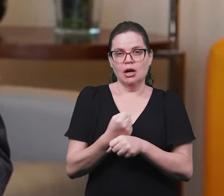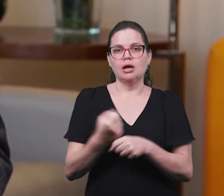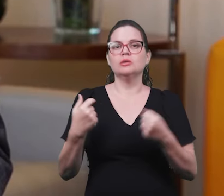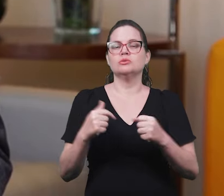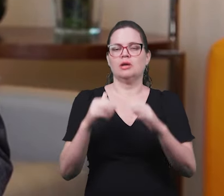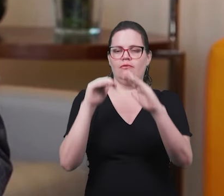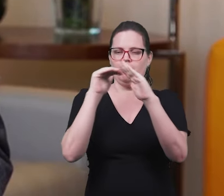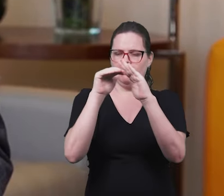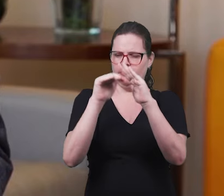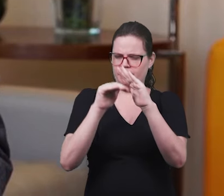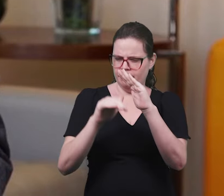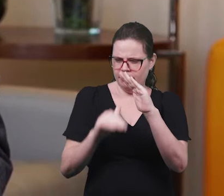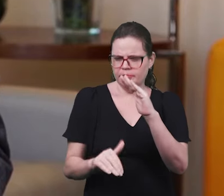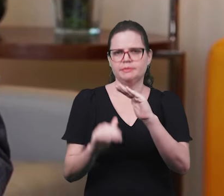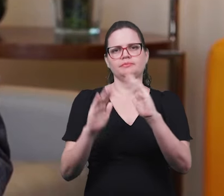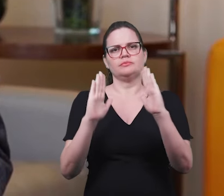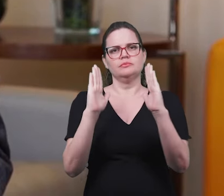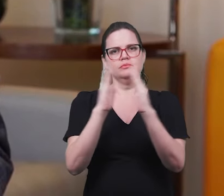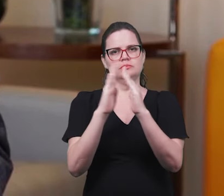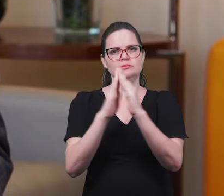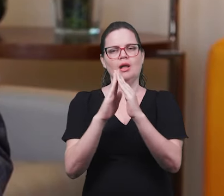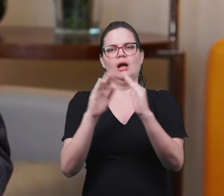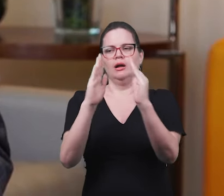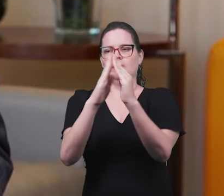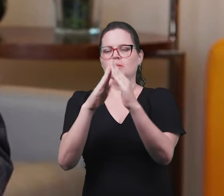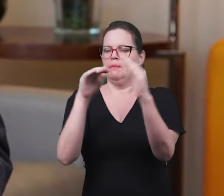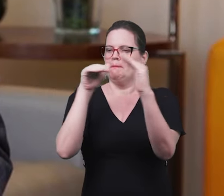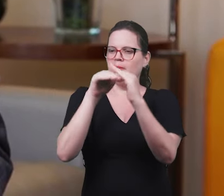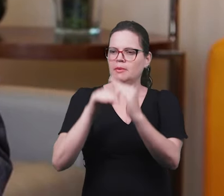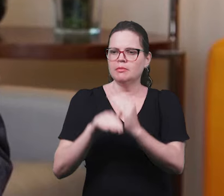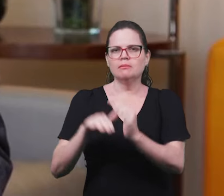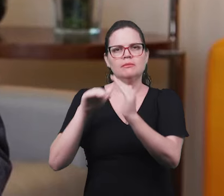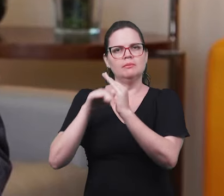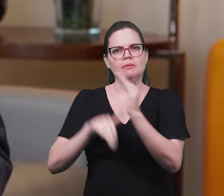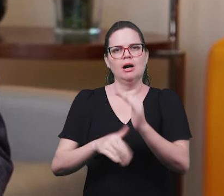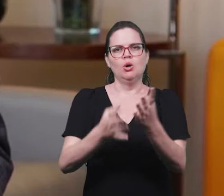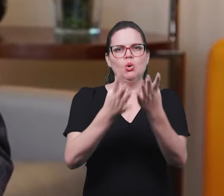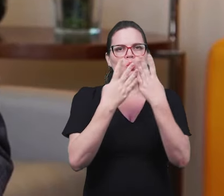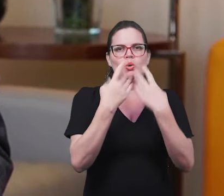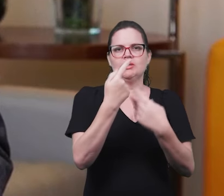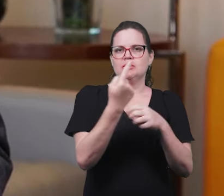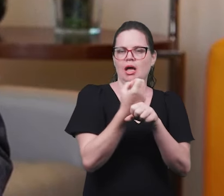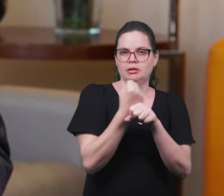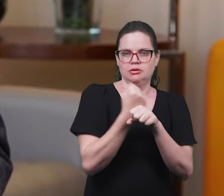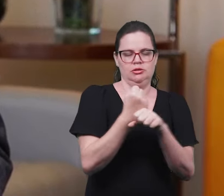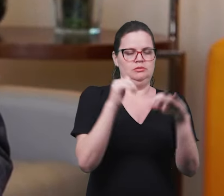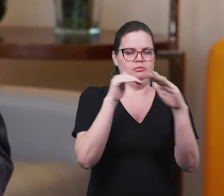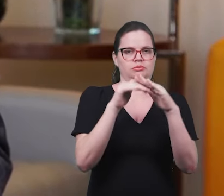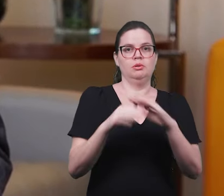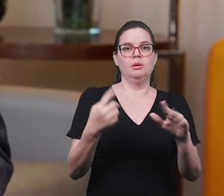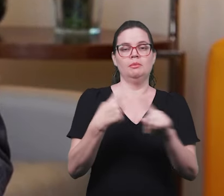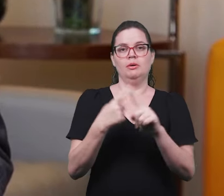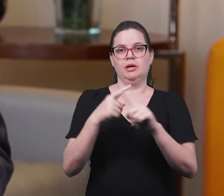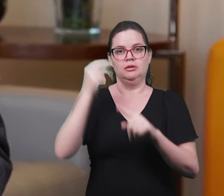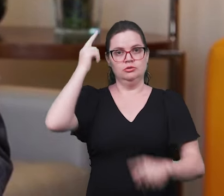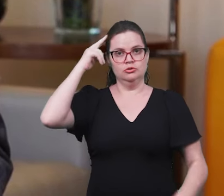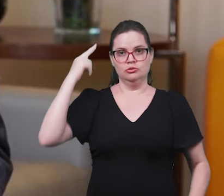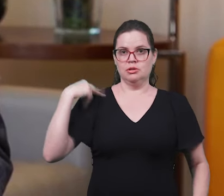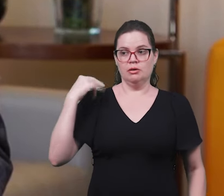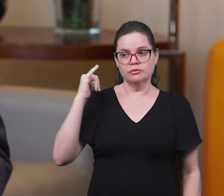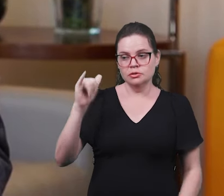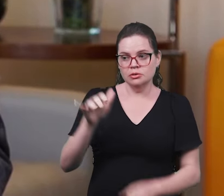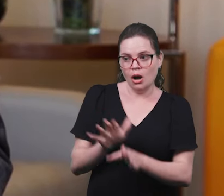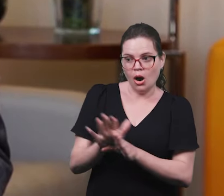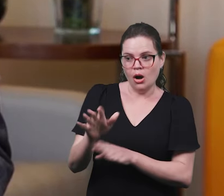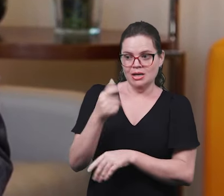foi ajuntado trigo, ajuntado alimento, porque pela palavra de José, que ele deu a Faraó, ele disse assim: olha, é